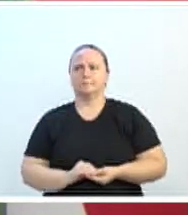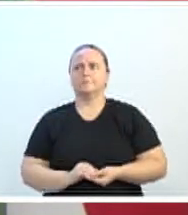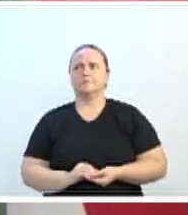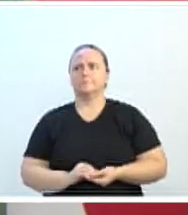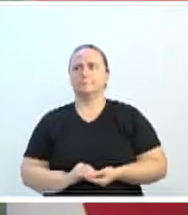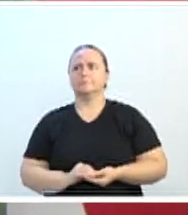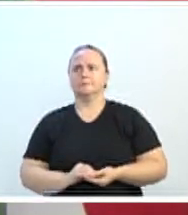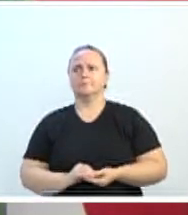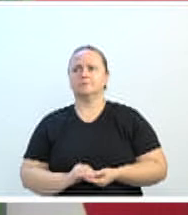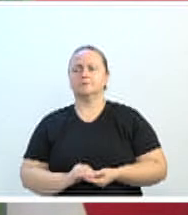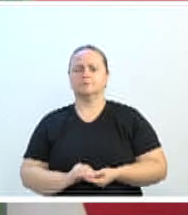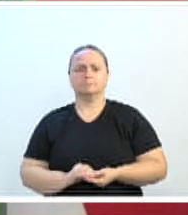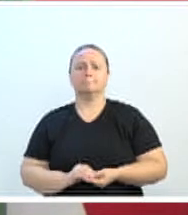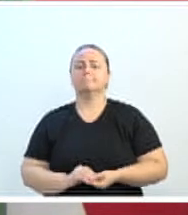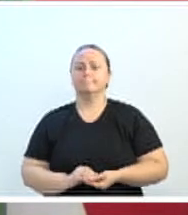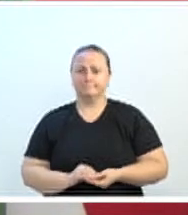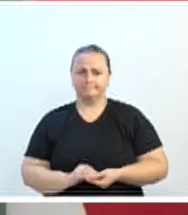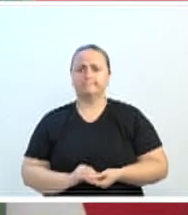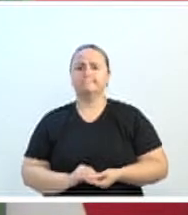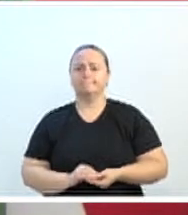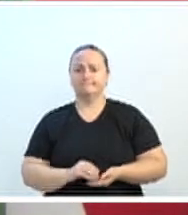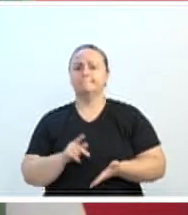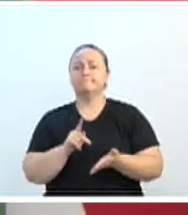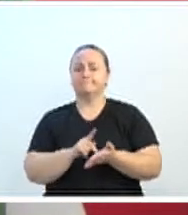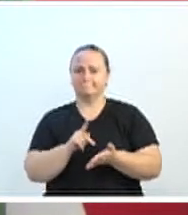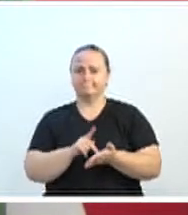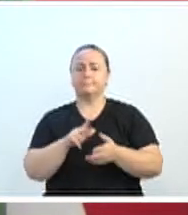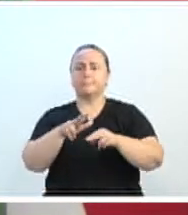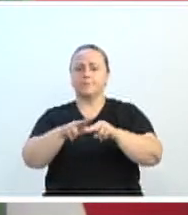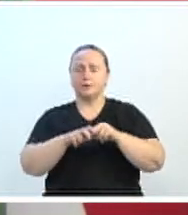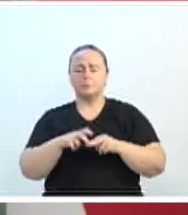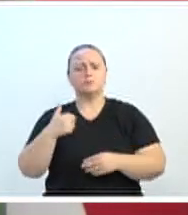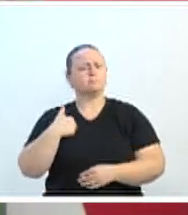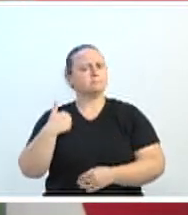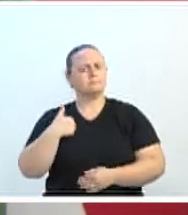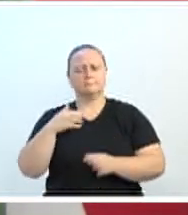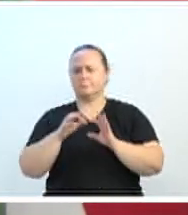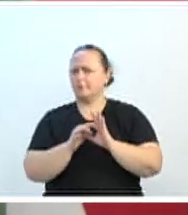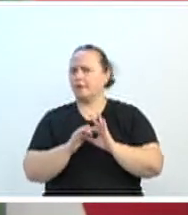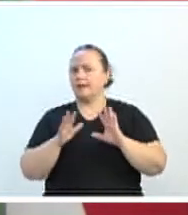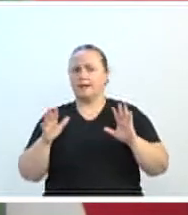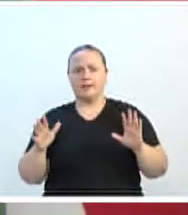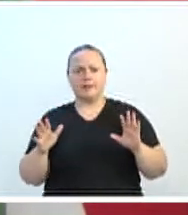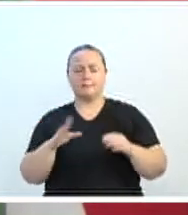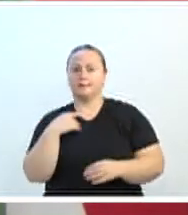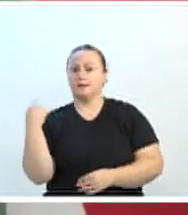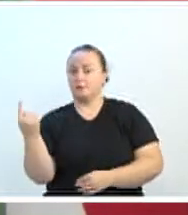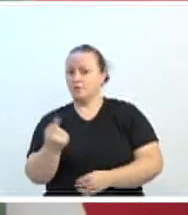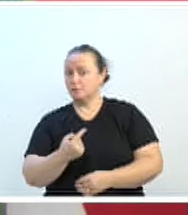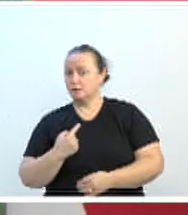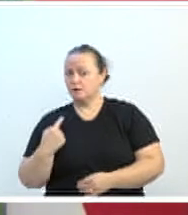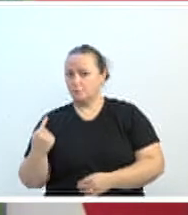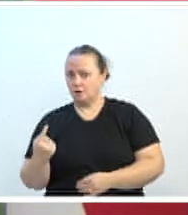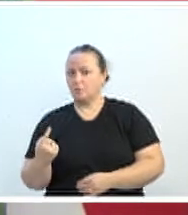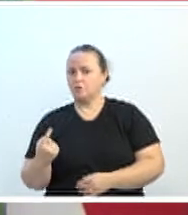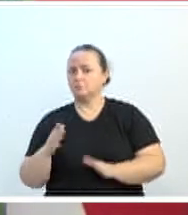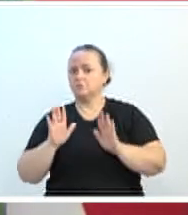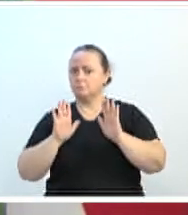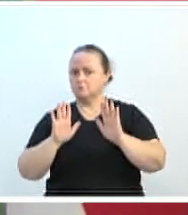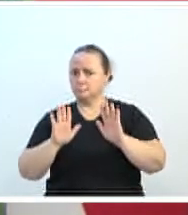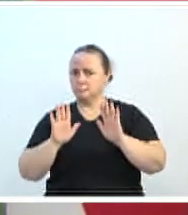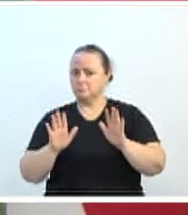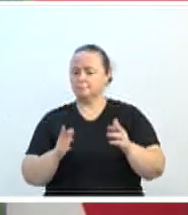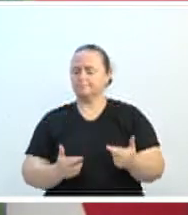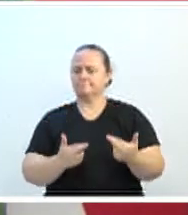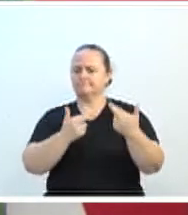que cabe aqui, fica mais uma vez à minha disposição, de que se nós tivermos com